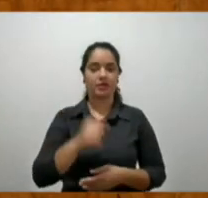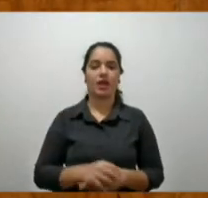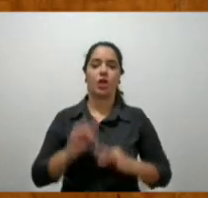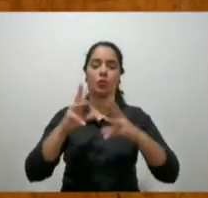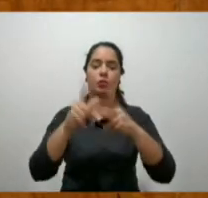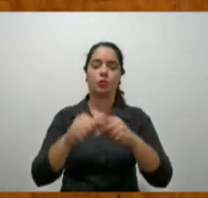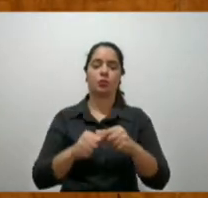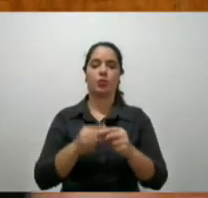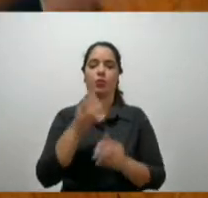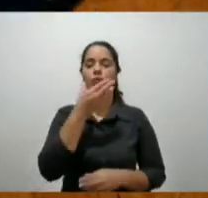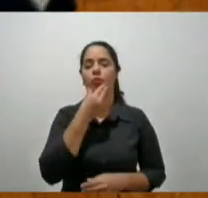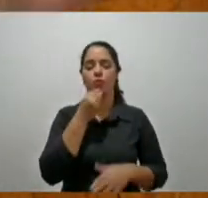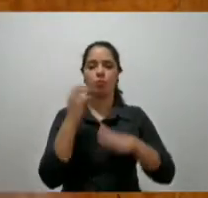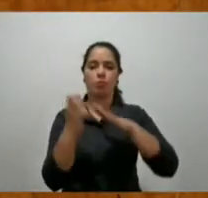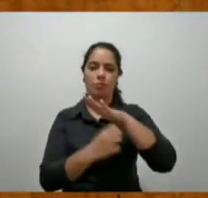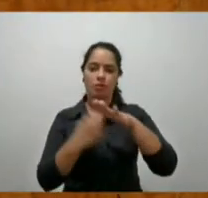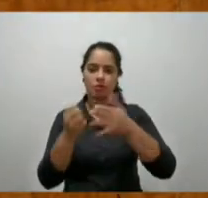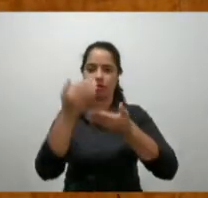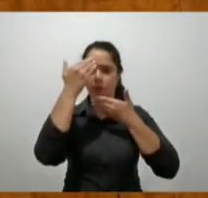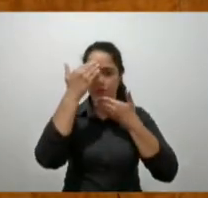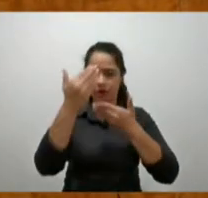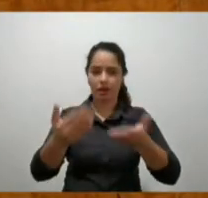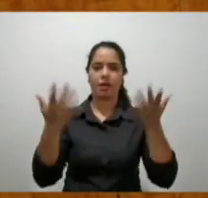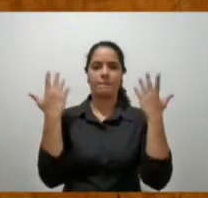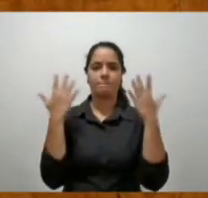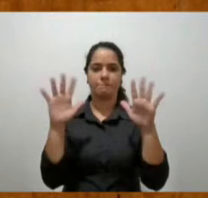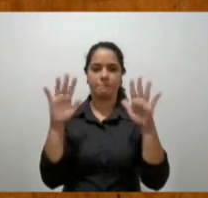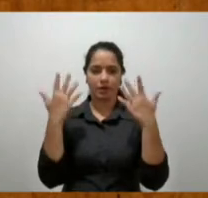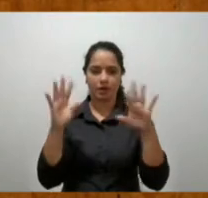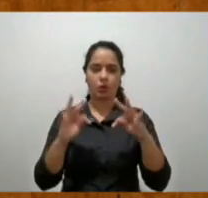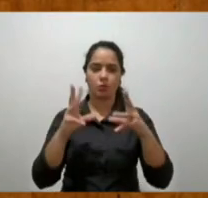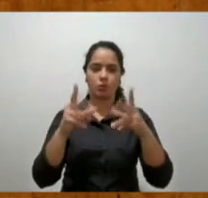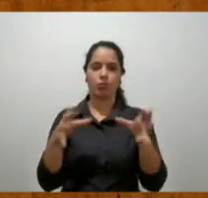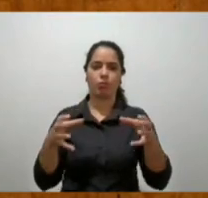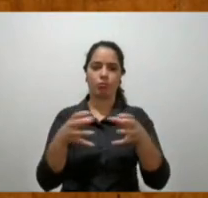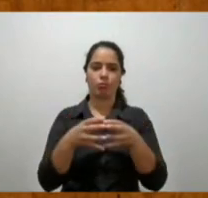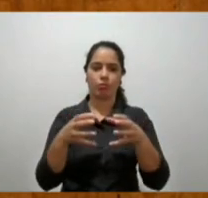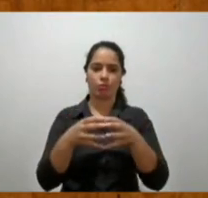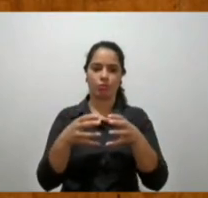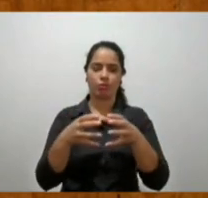obrigado. Parabéns à equipe do IBF que está aqui nos bastidores pela realização do evento.